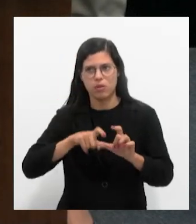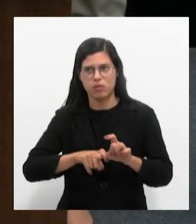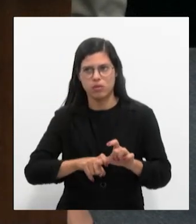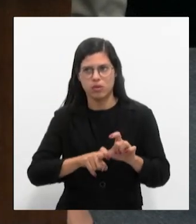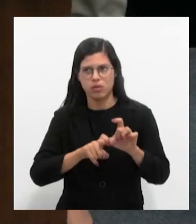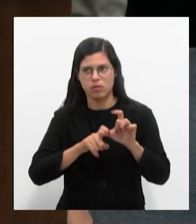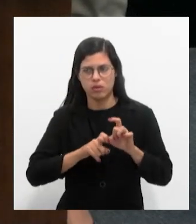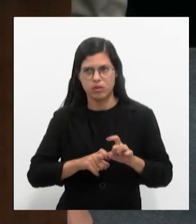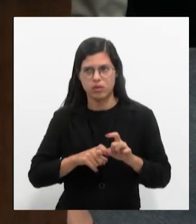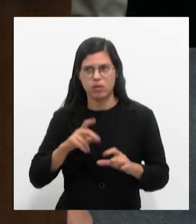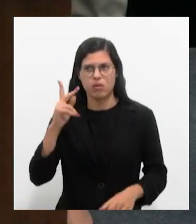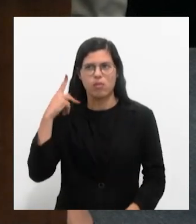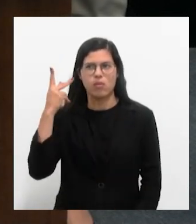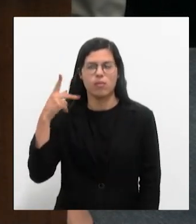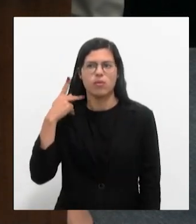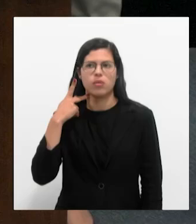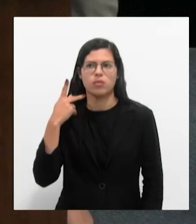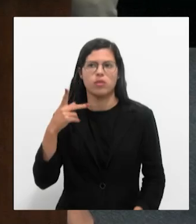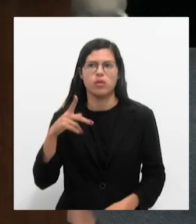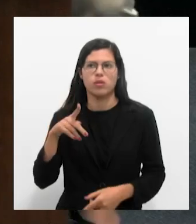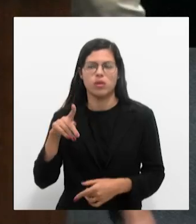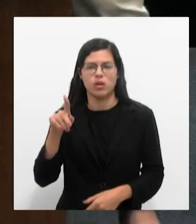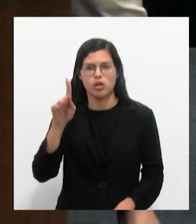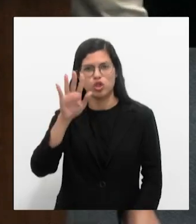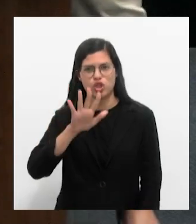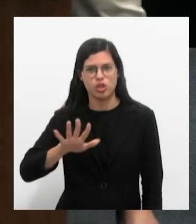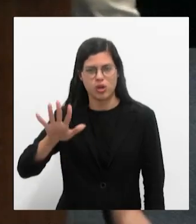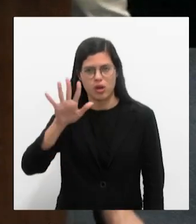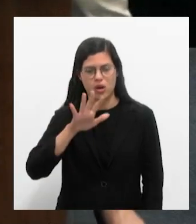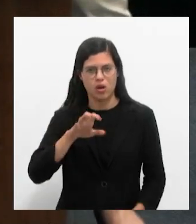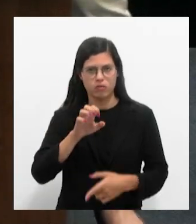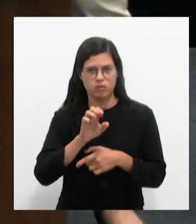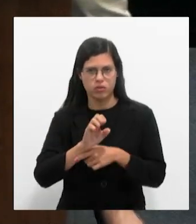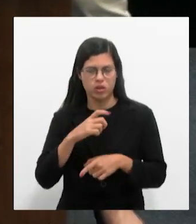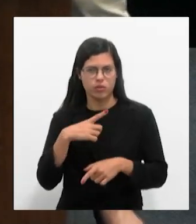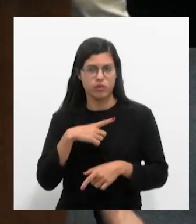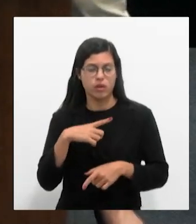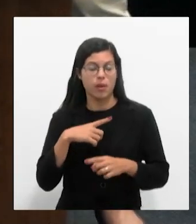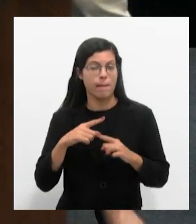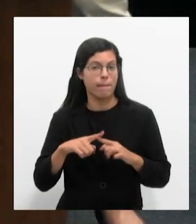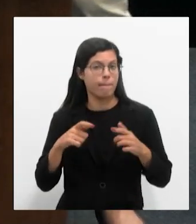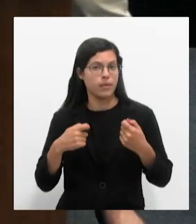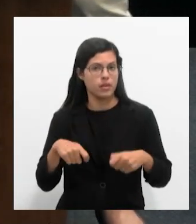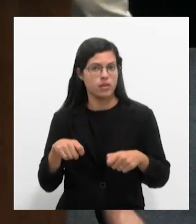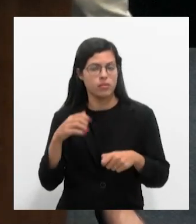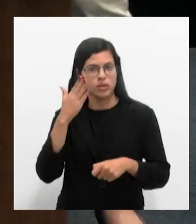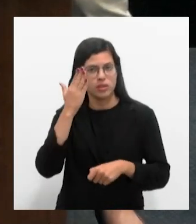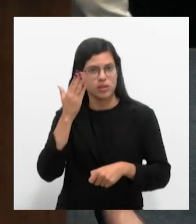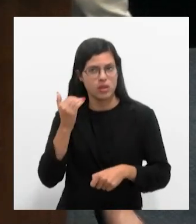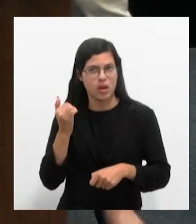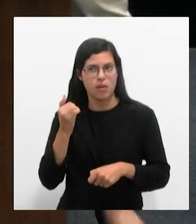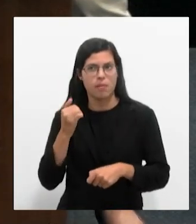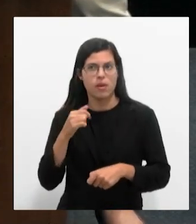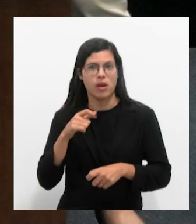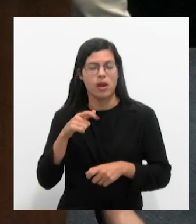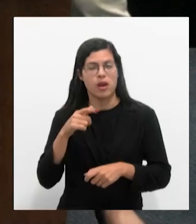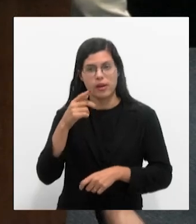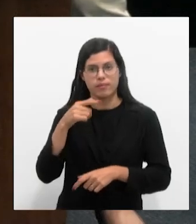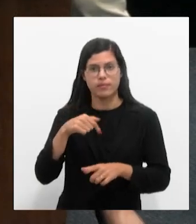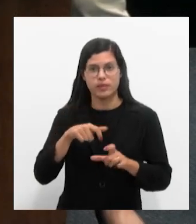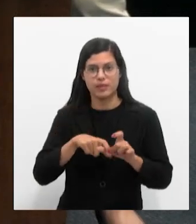como a Procuradoria-Geral do Estado disponibiliza, mas nós precisamos saber quem